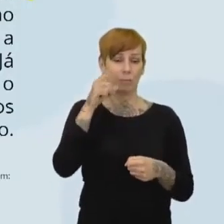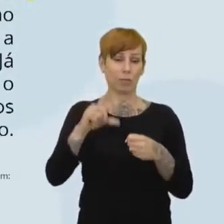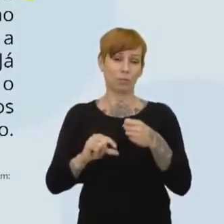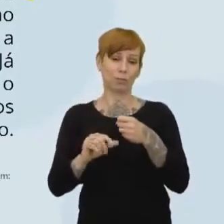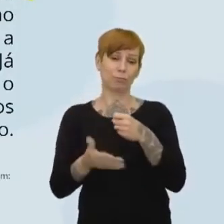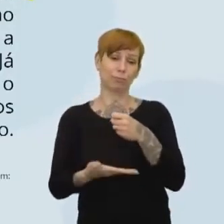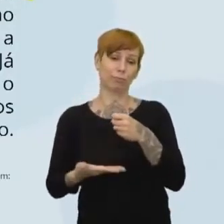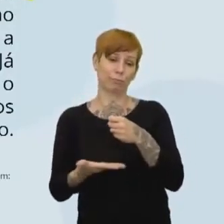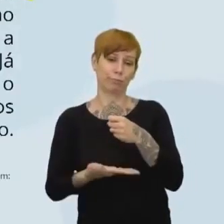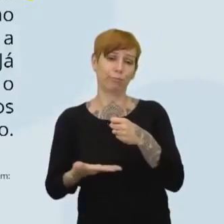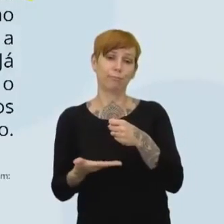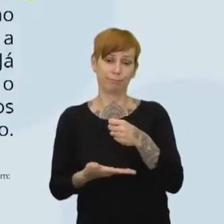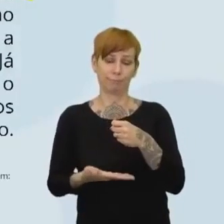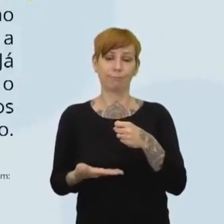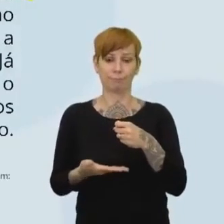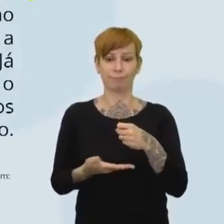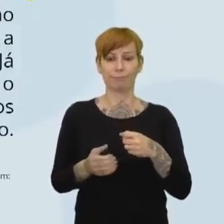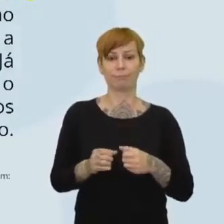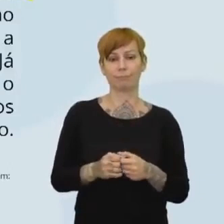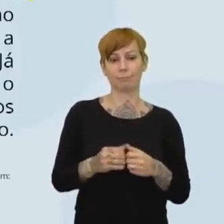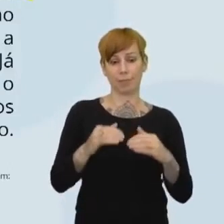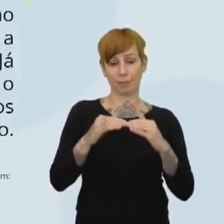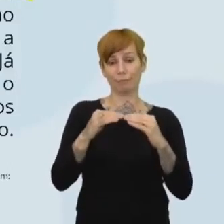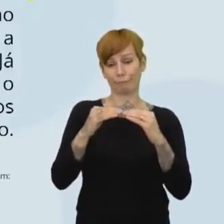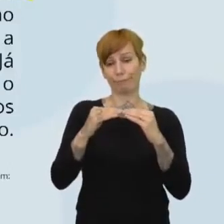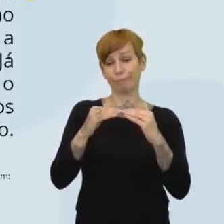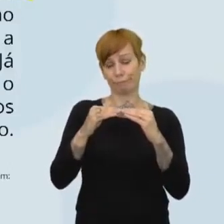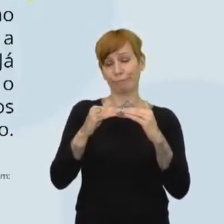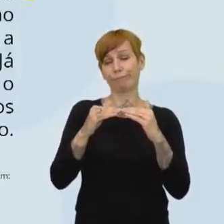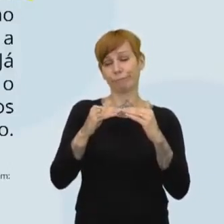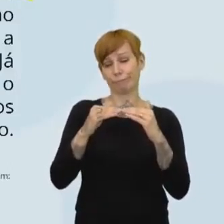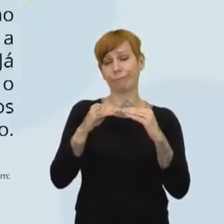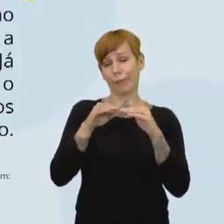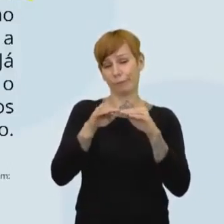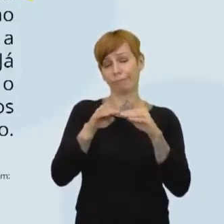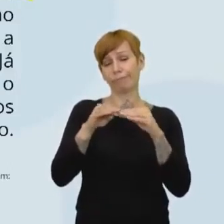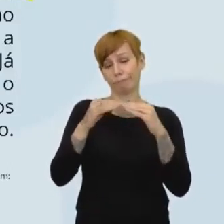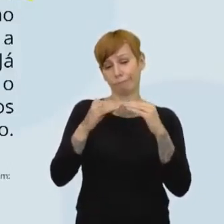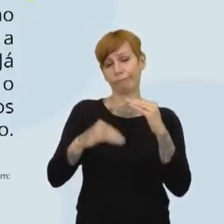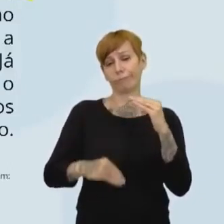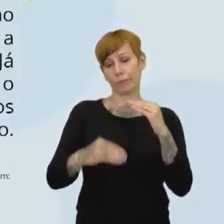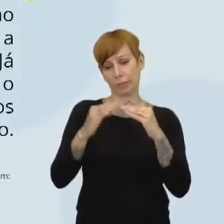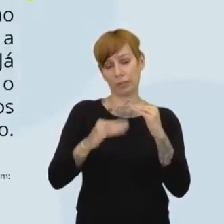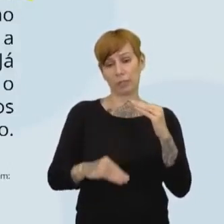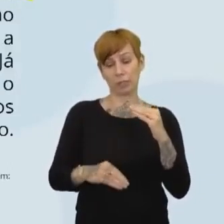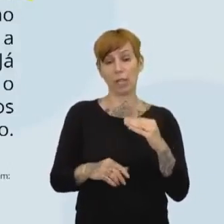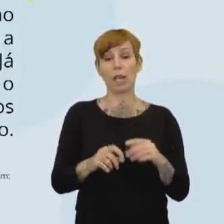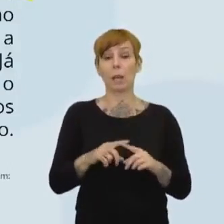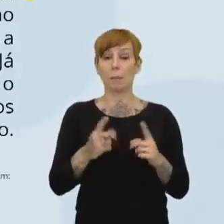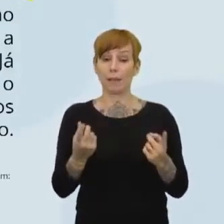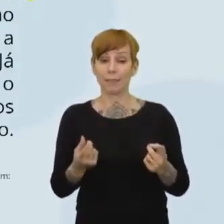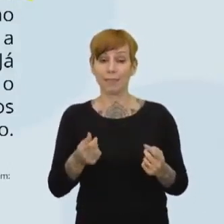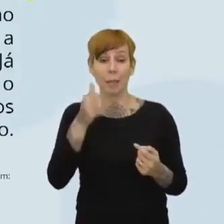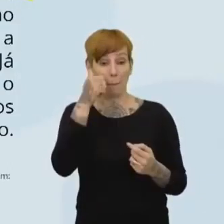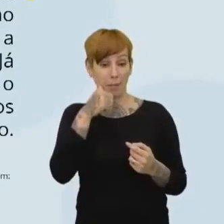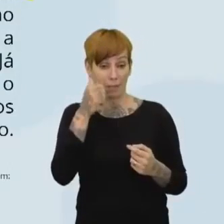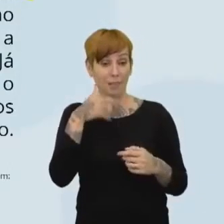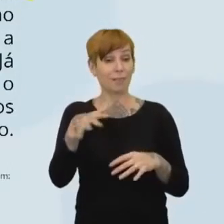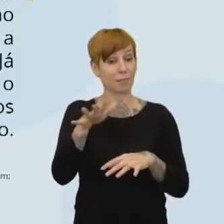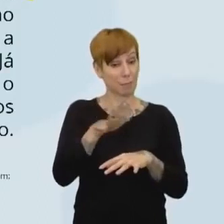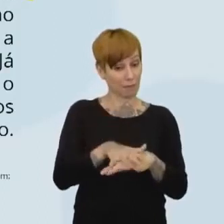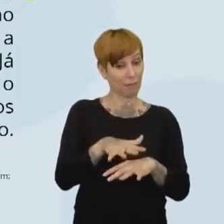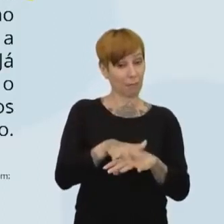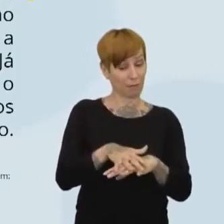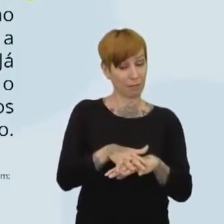sempre inferiores, né? Mas quando avaliado o desempenho em matemática, as meninas ficavam para trás. Olha a diferença, em matemática os meninos vão